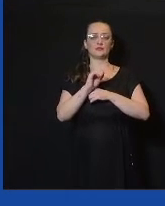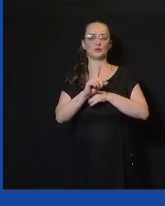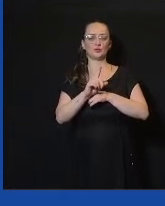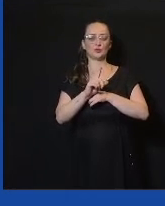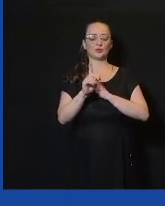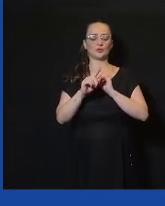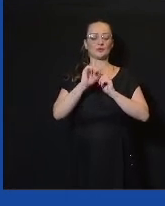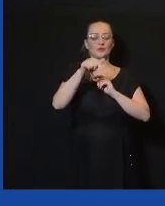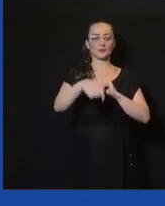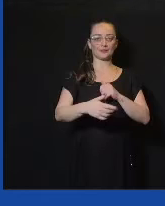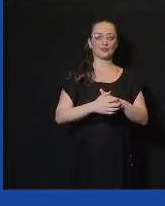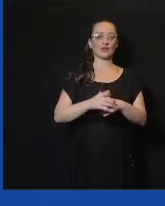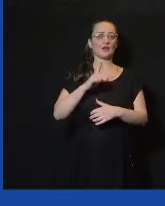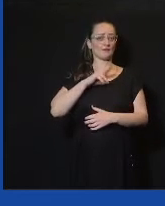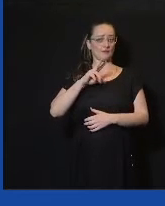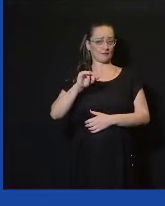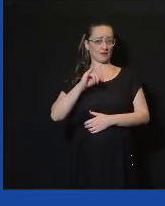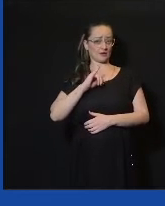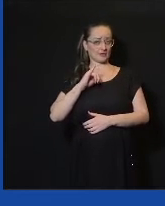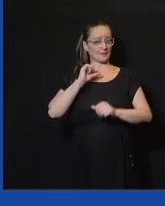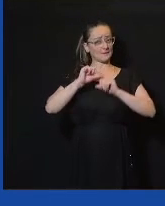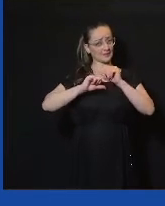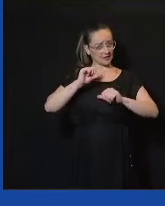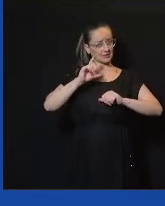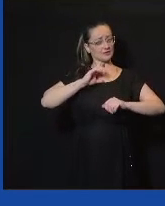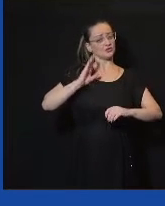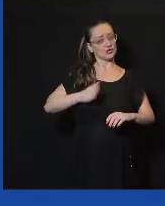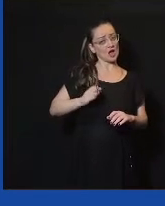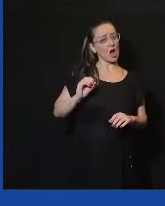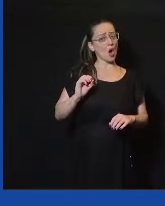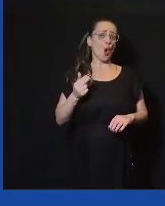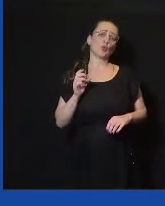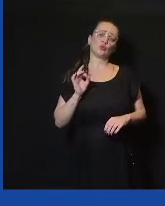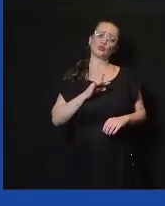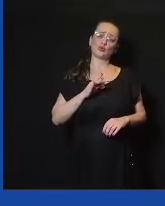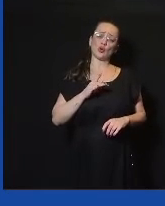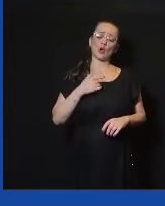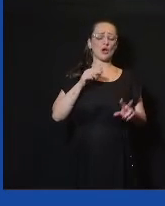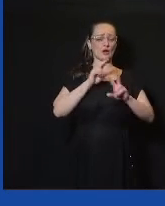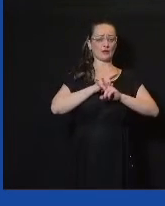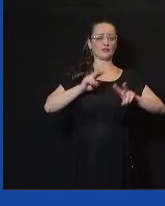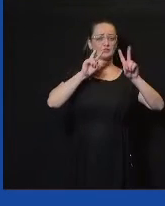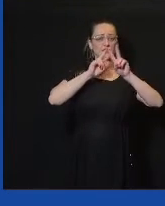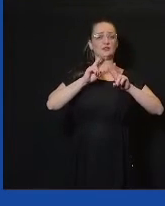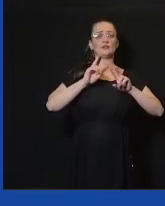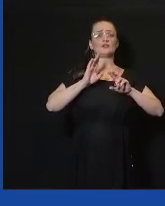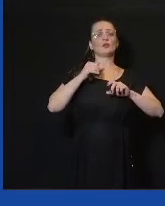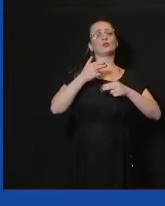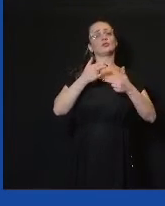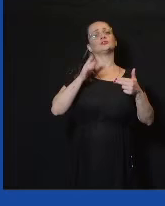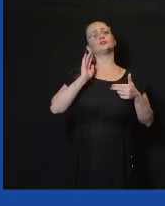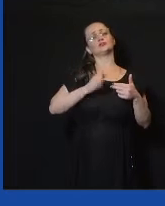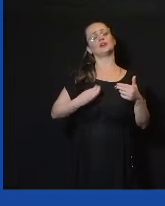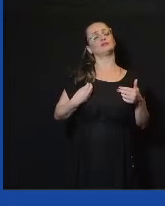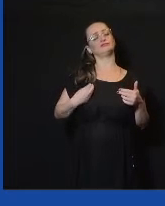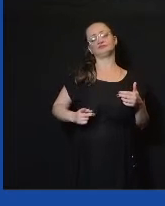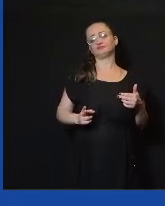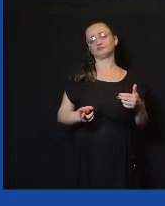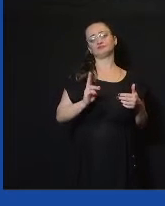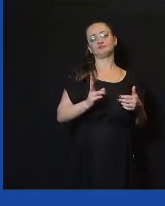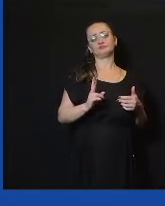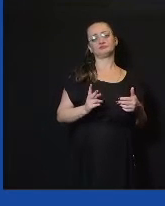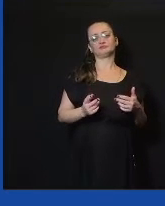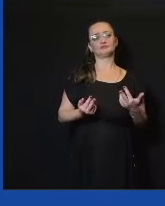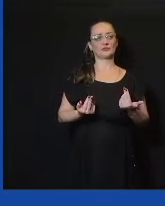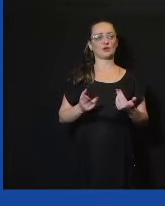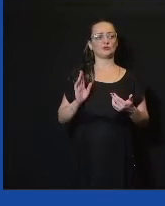disso? Você acha que teve alguma mudança ou, na verdade, foi só ficou mais visível algo que vai se manter, porque